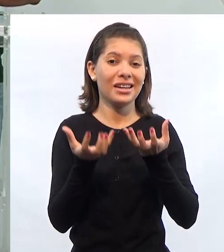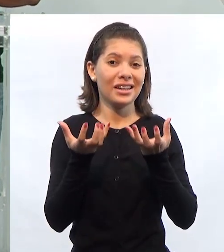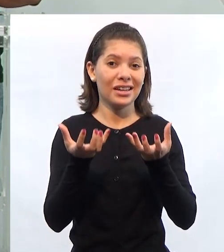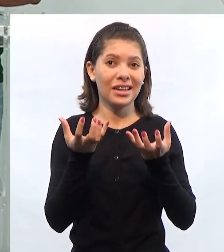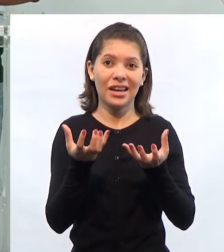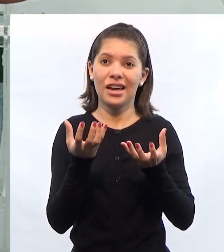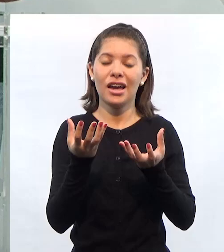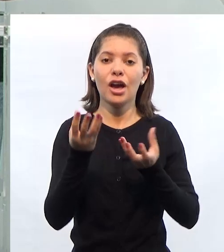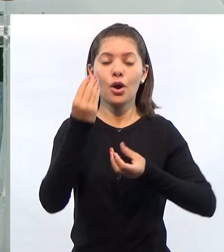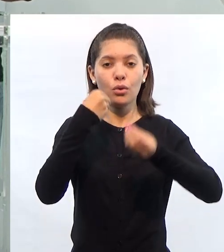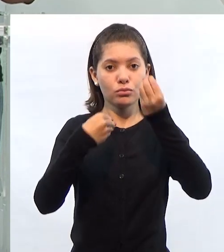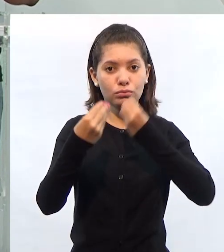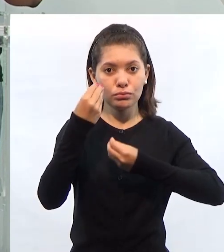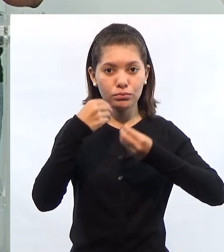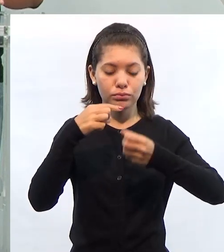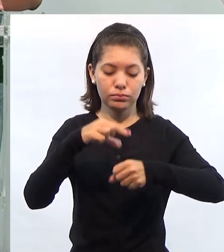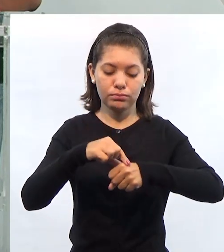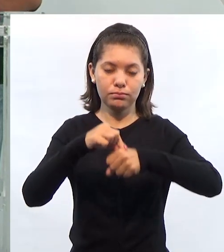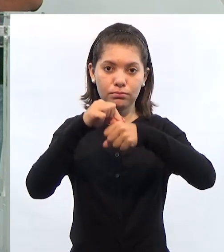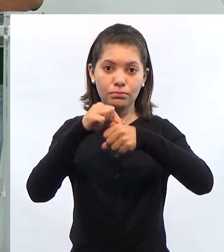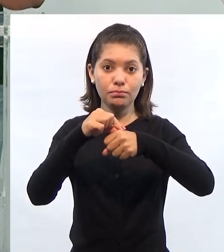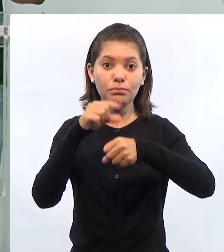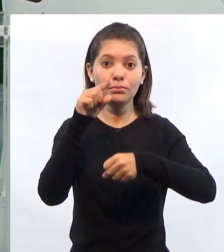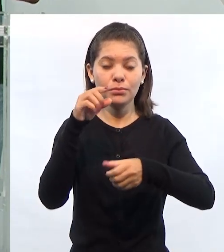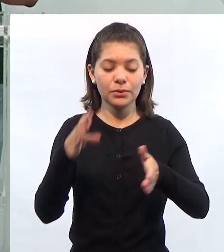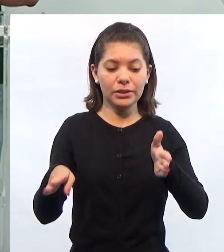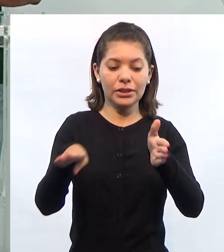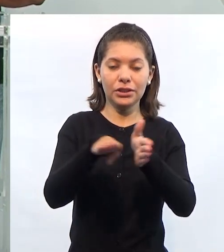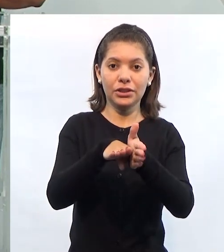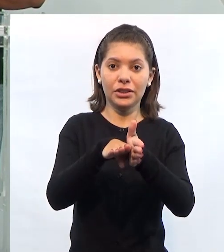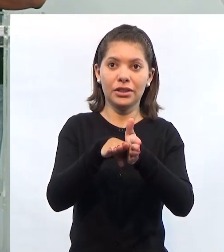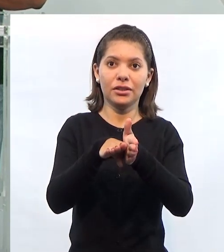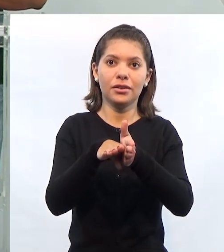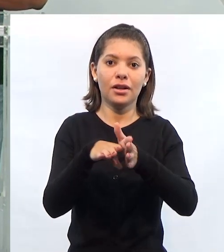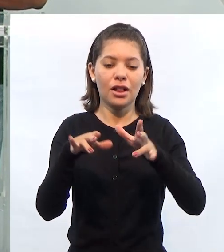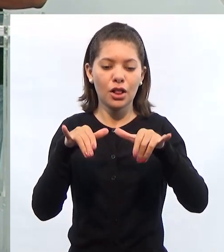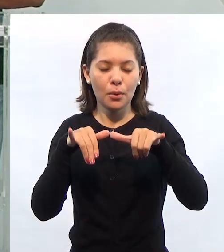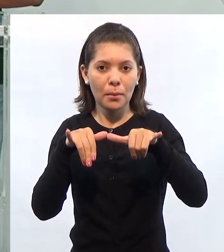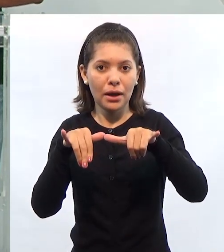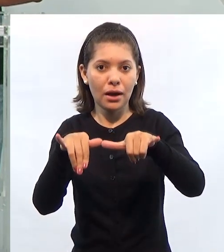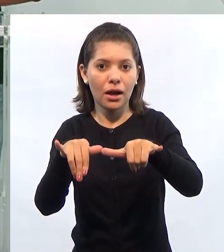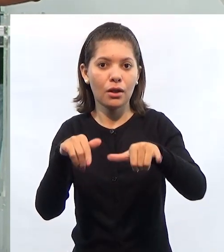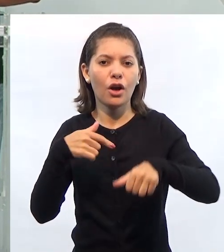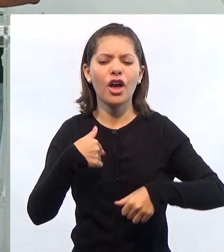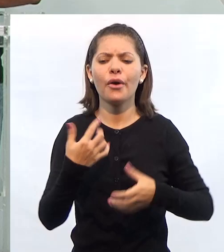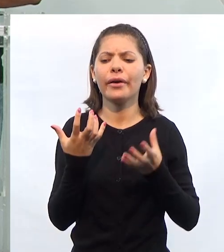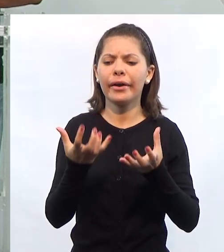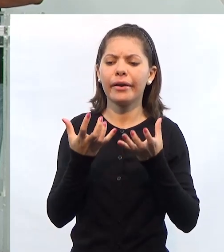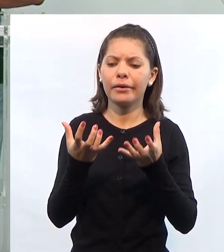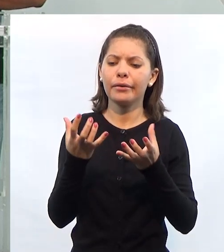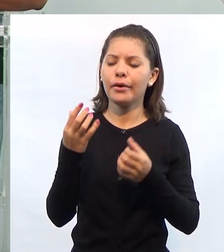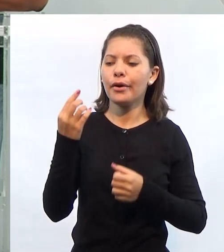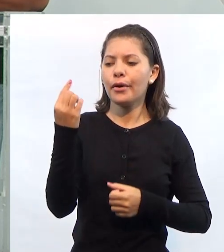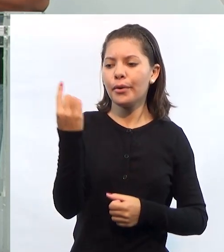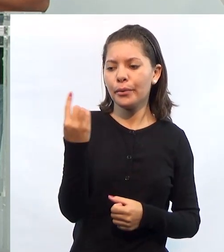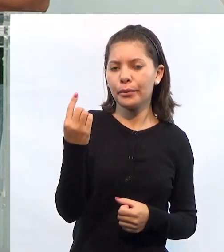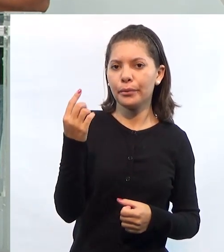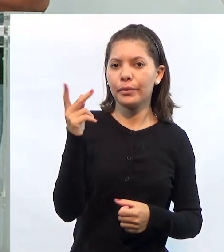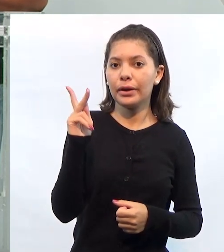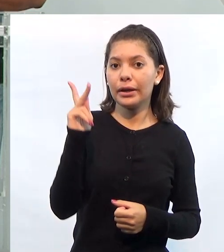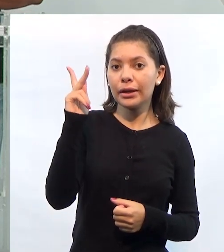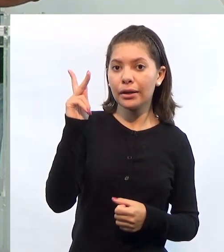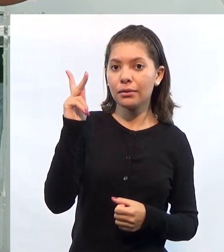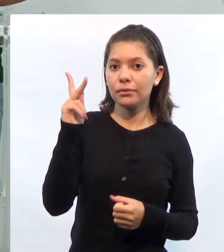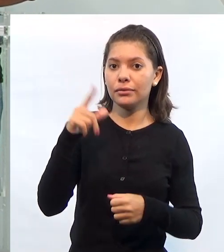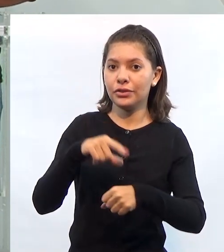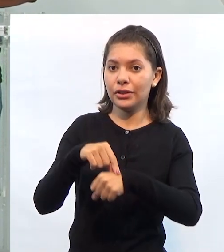quer comer uma carne, você vai lá no mercado e fala assim, olha, açougueiro, eu quero 1 quilo de picanha. E o açougueiro vai falar assim, olha,